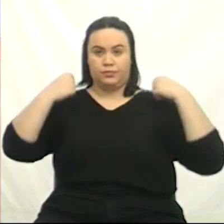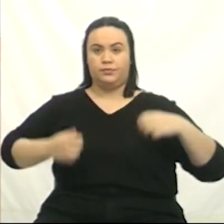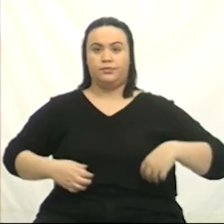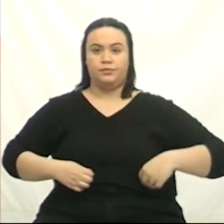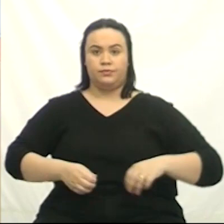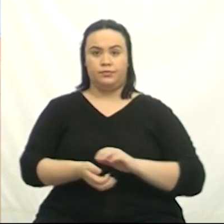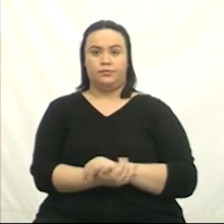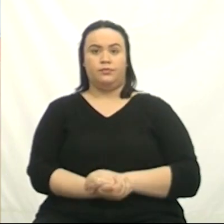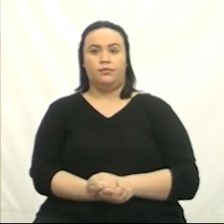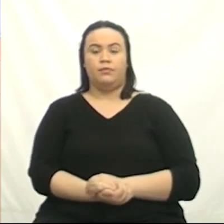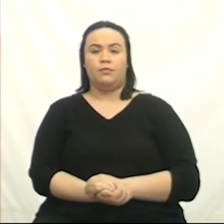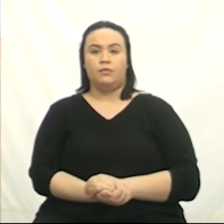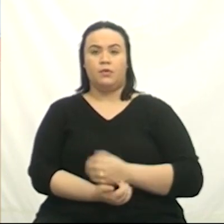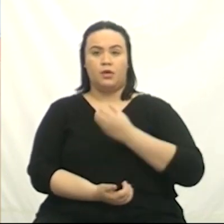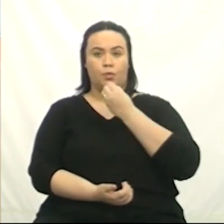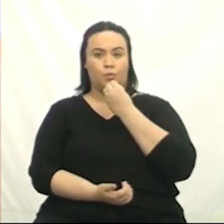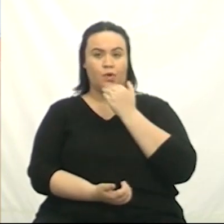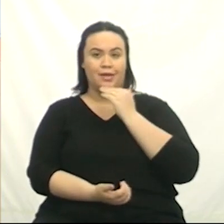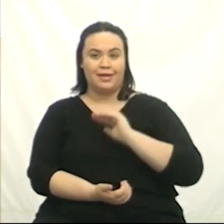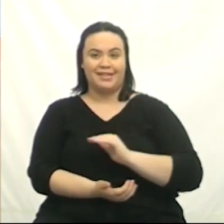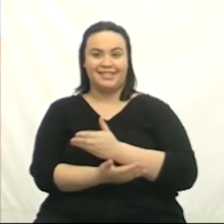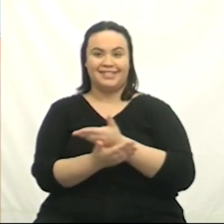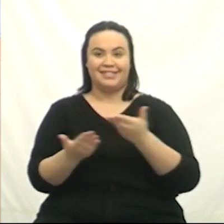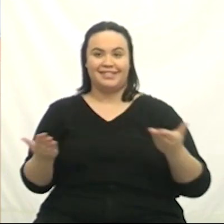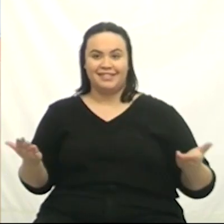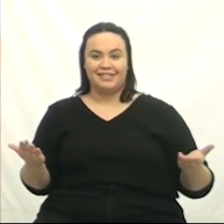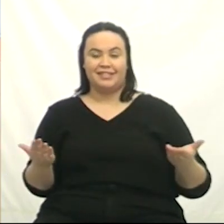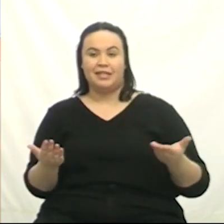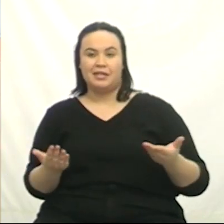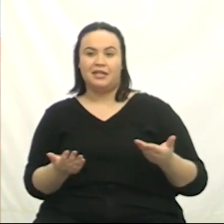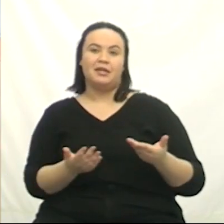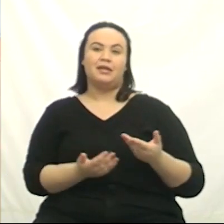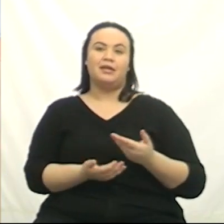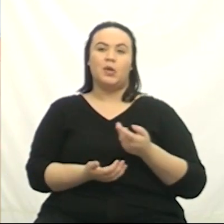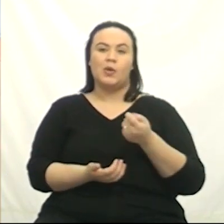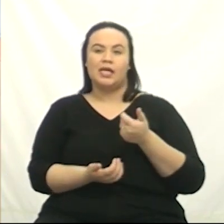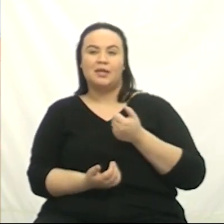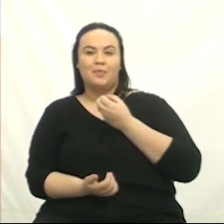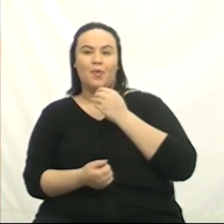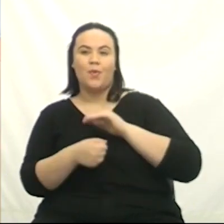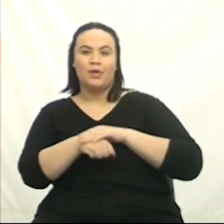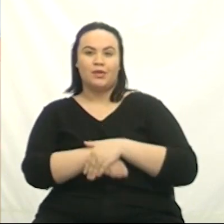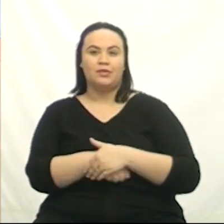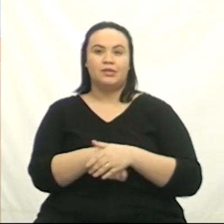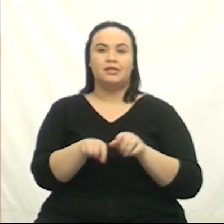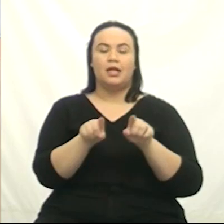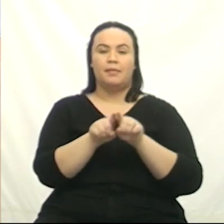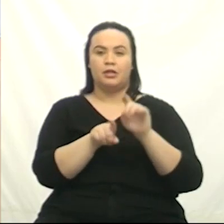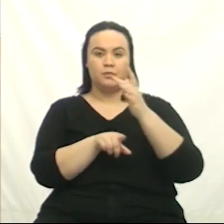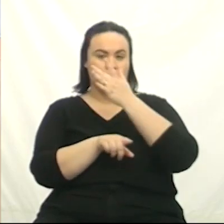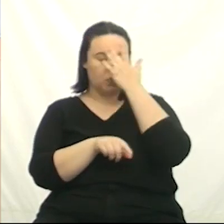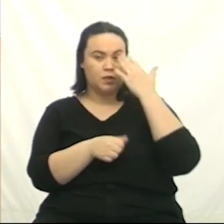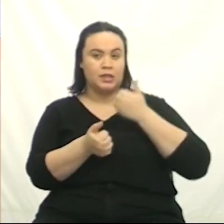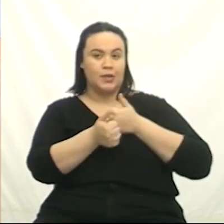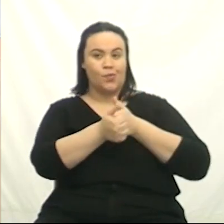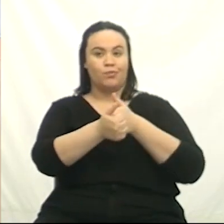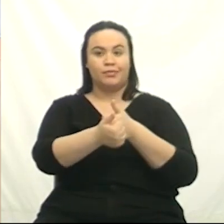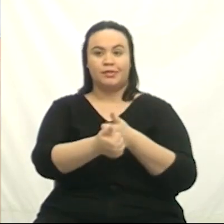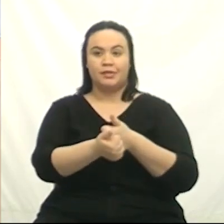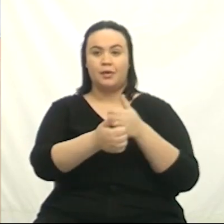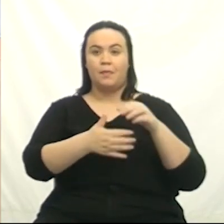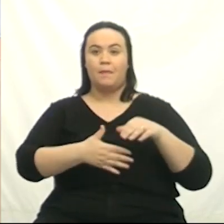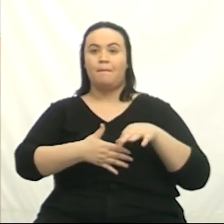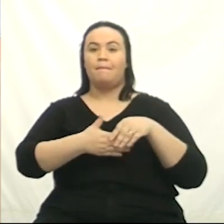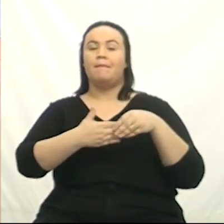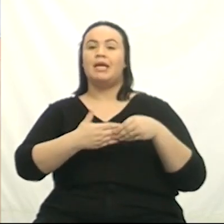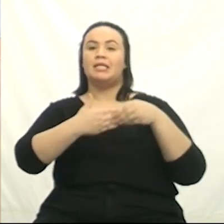boa tarde, quase boa noite. Quero cumprimentar o Beruca, que hoje nos acompanha, presidente do